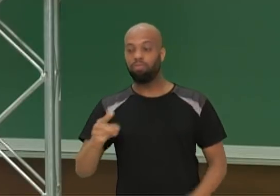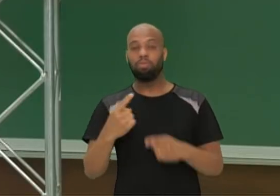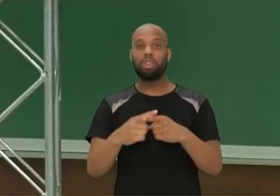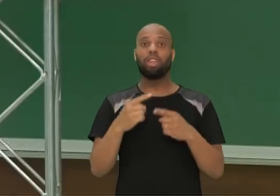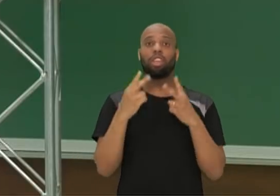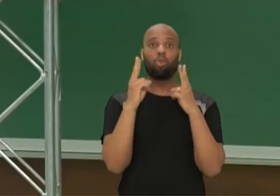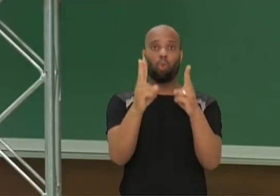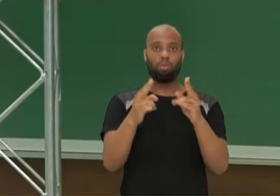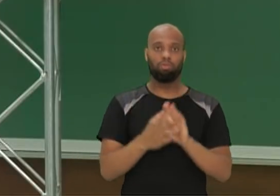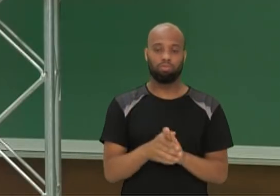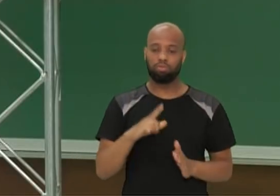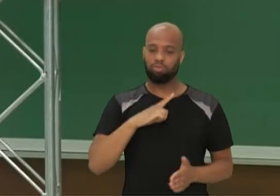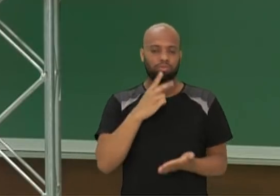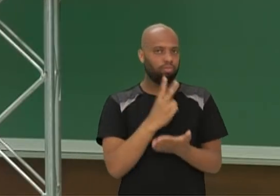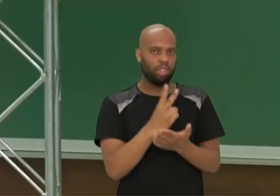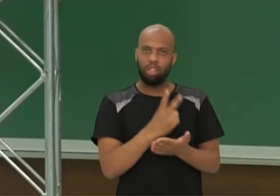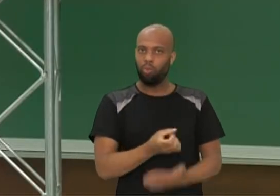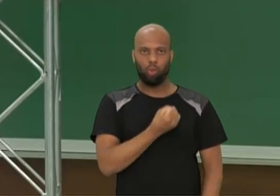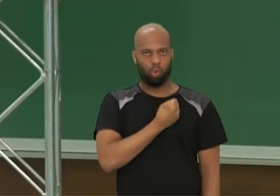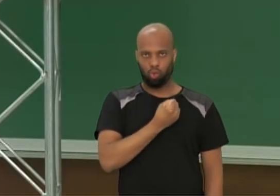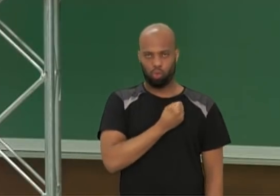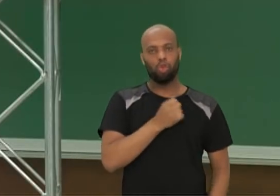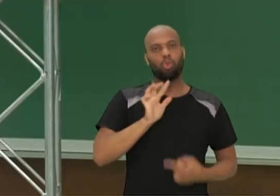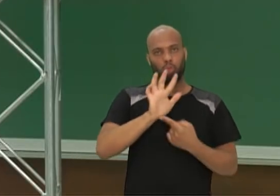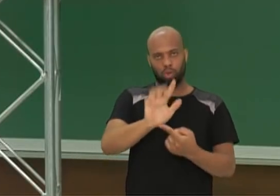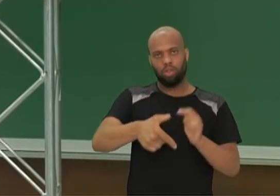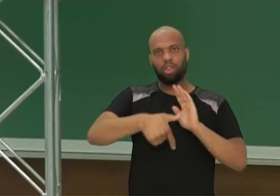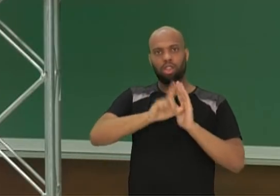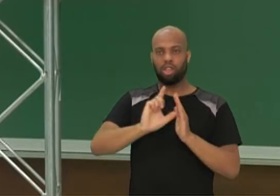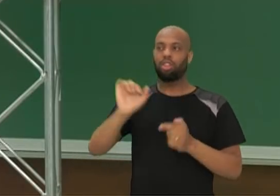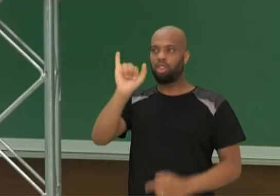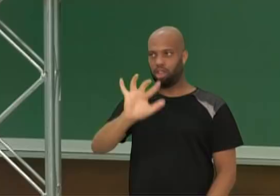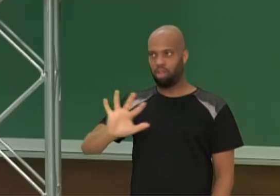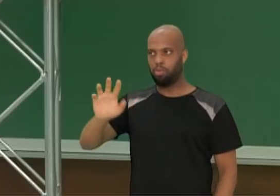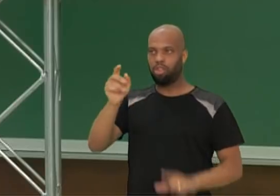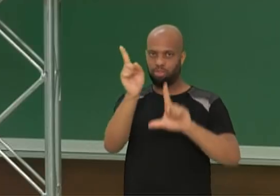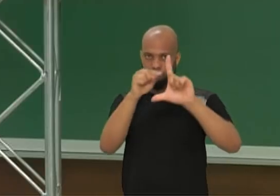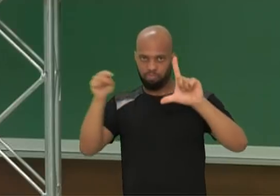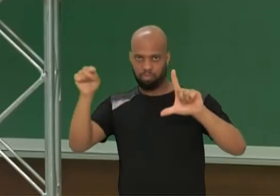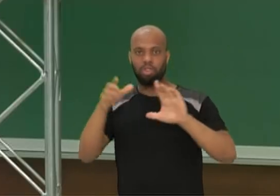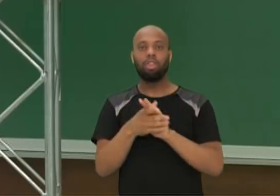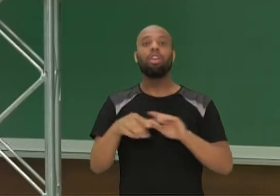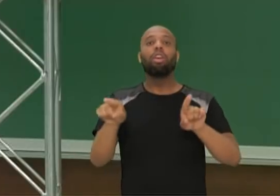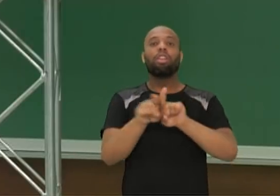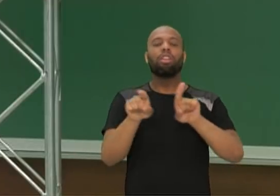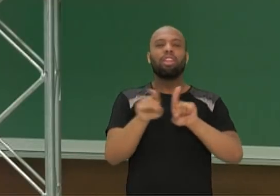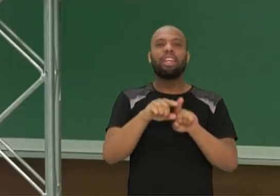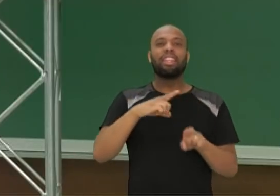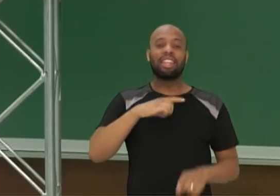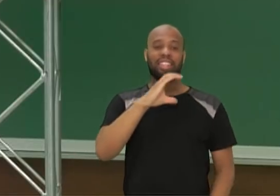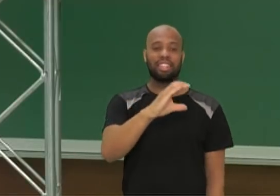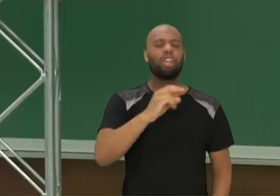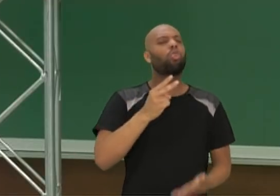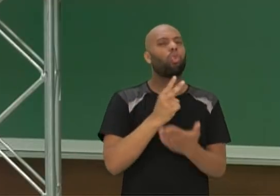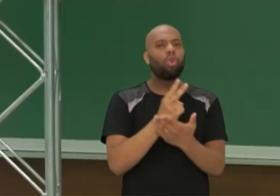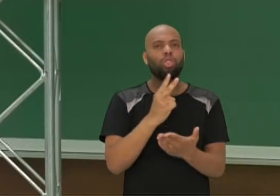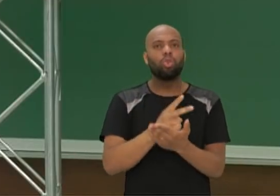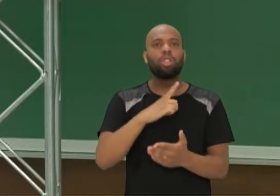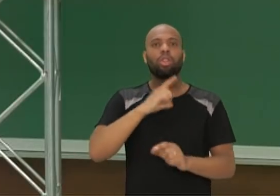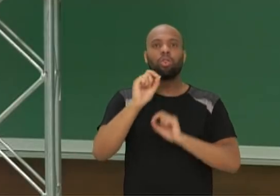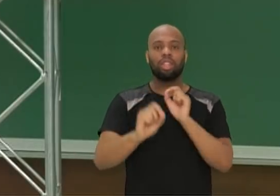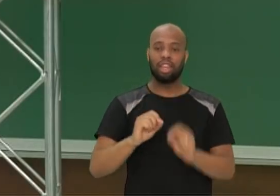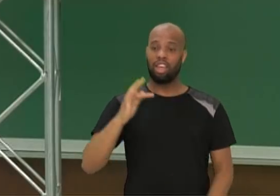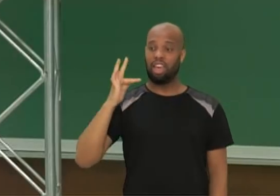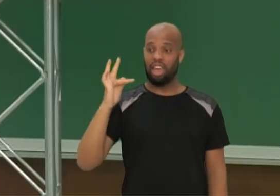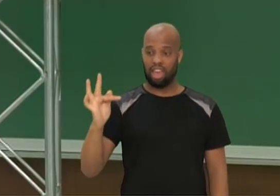são iguais, eles têm o mesmo valor, como eu mostrei aqui para vocês na figura. O C continua sendo a distância do foco até o